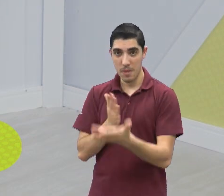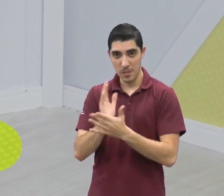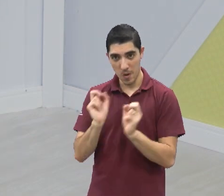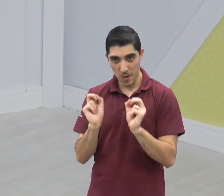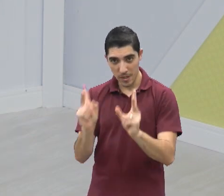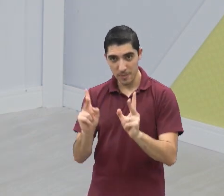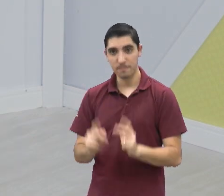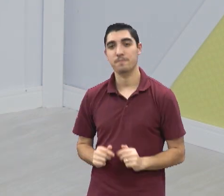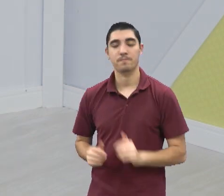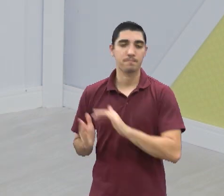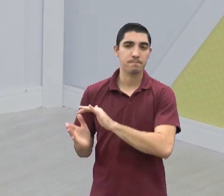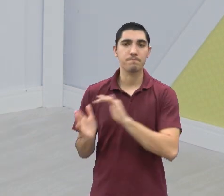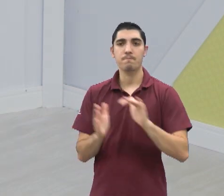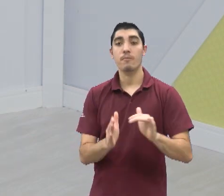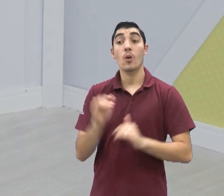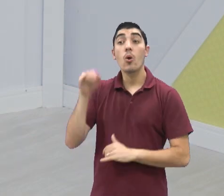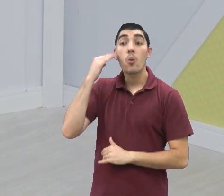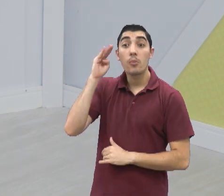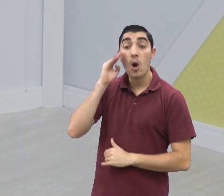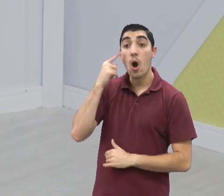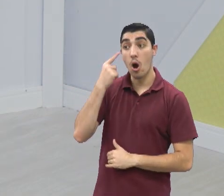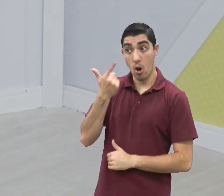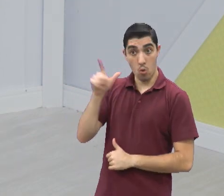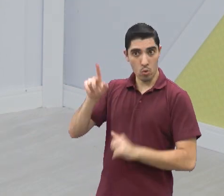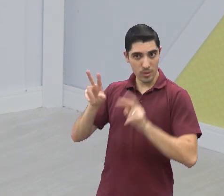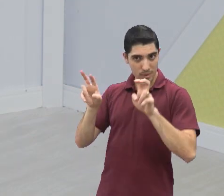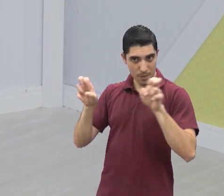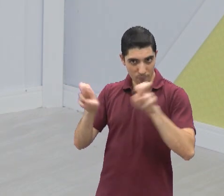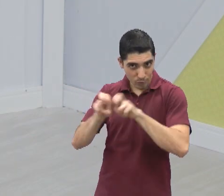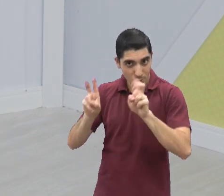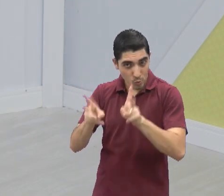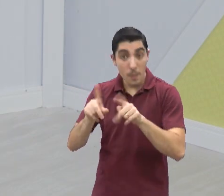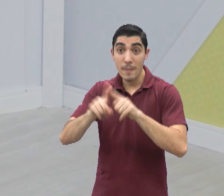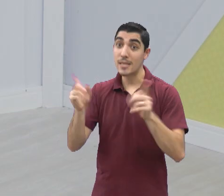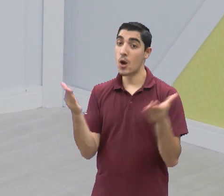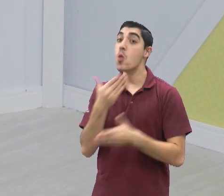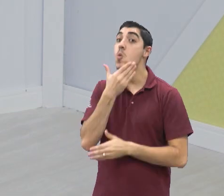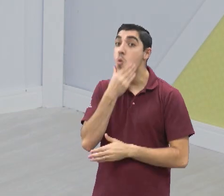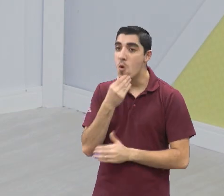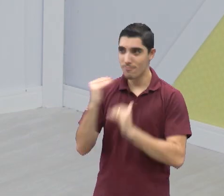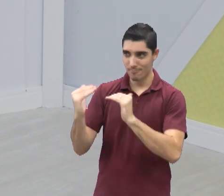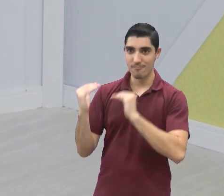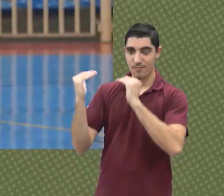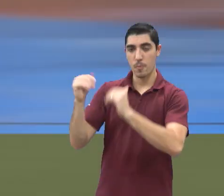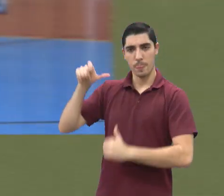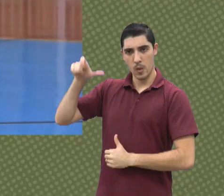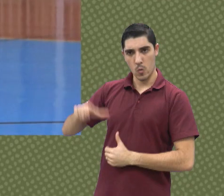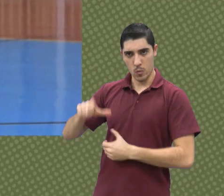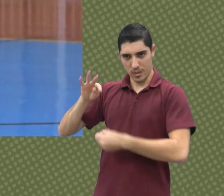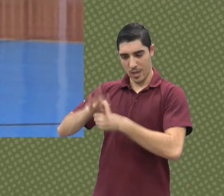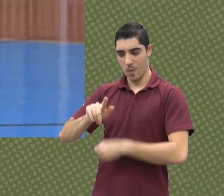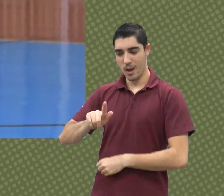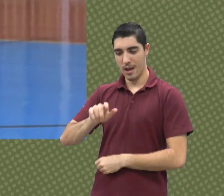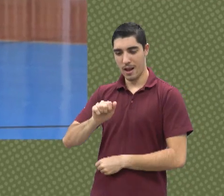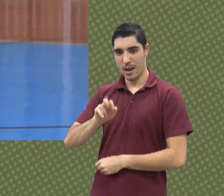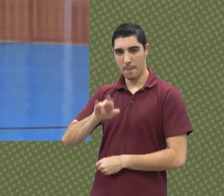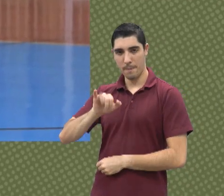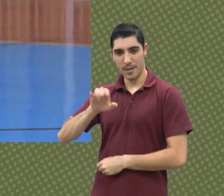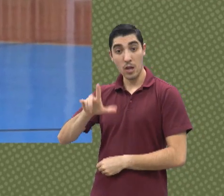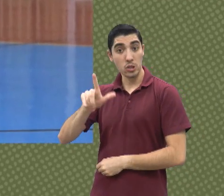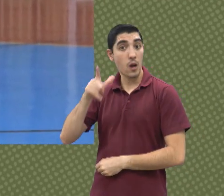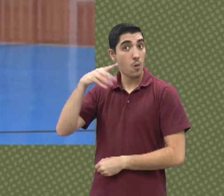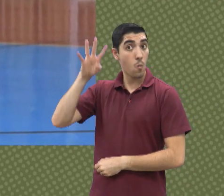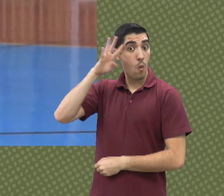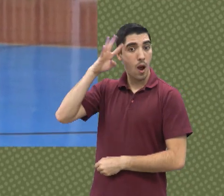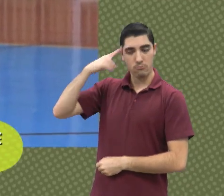Brunão, ainda no assunto futsal, mas agora falando do time adulto masculino. A equipe do técnico Gabriel Pichu entrou em quadra na quarta-feira pela